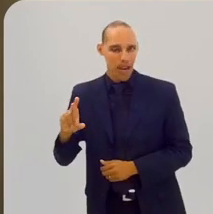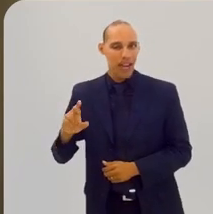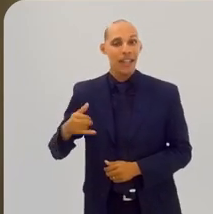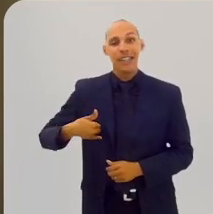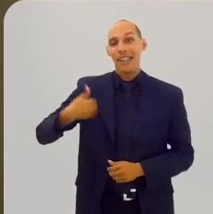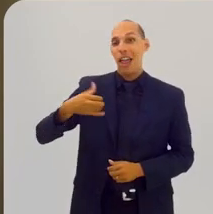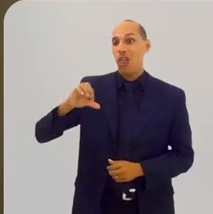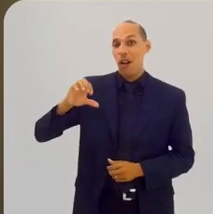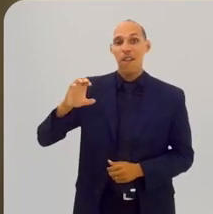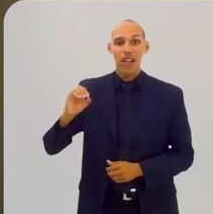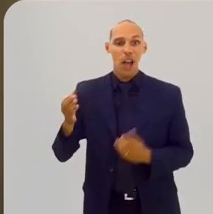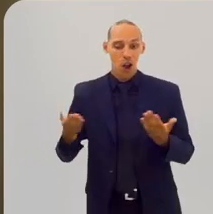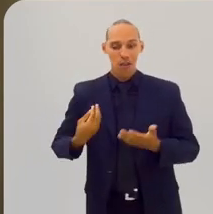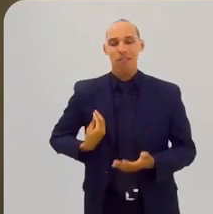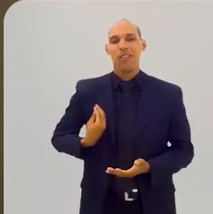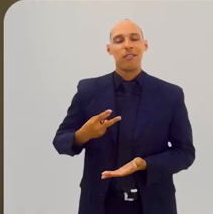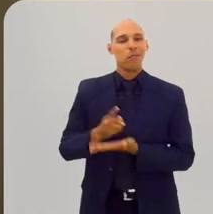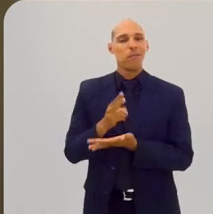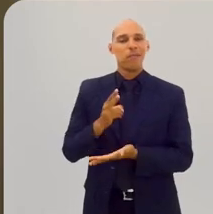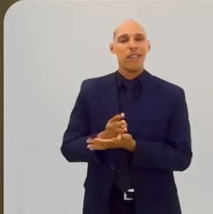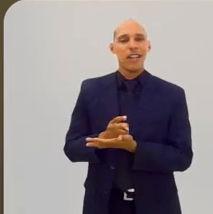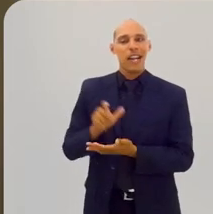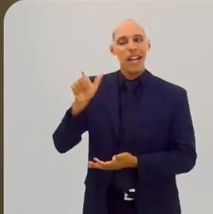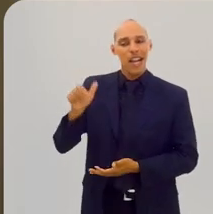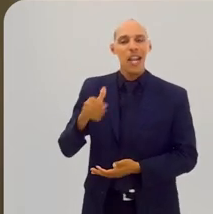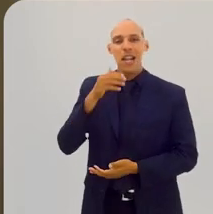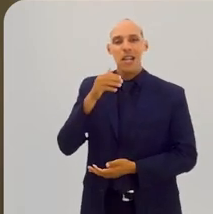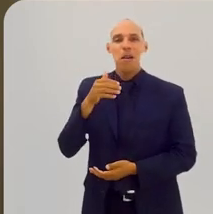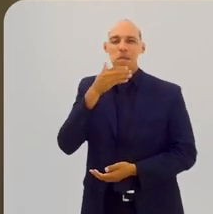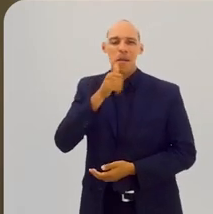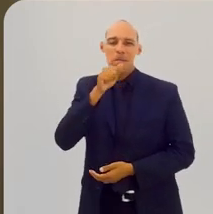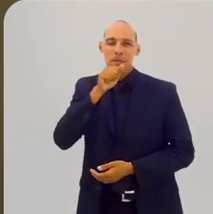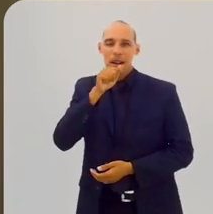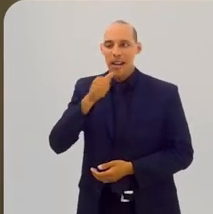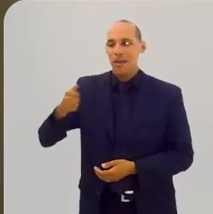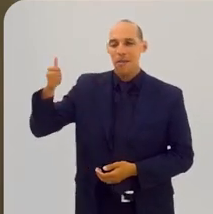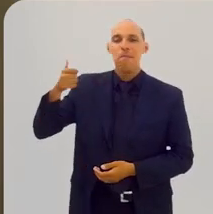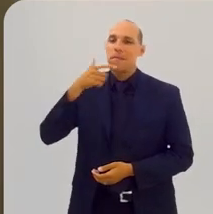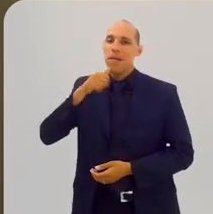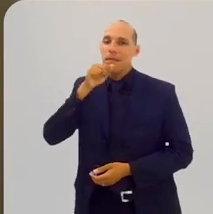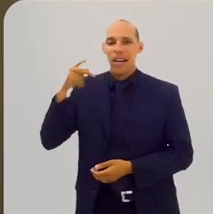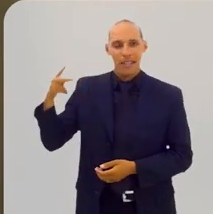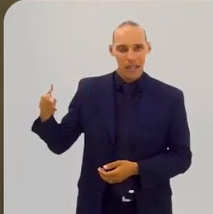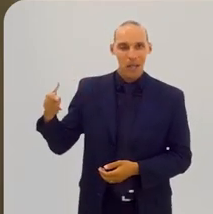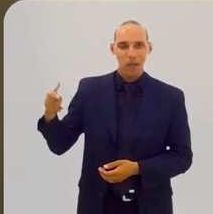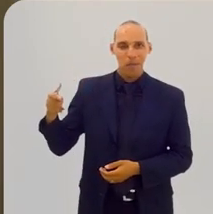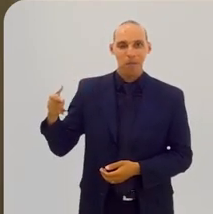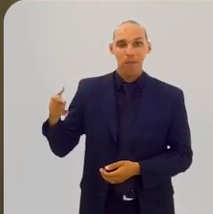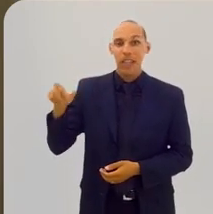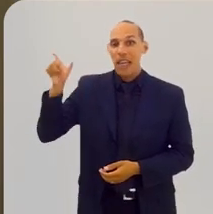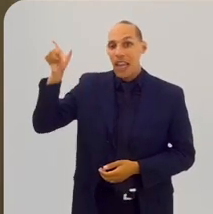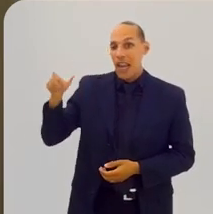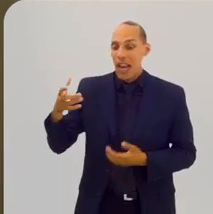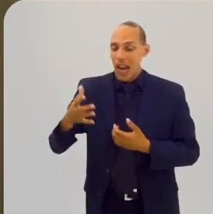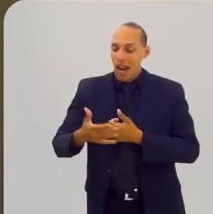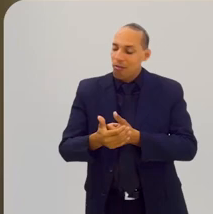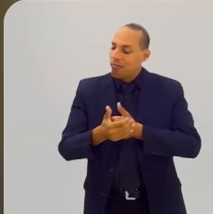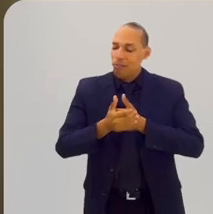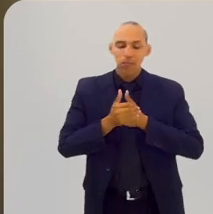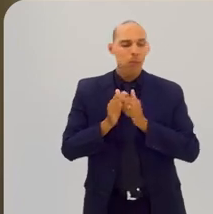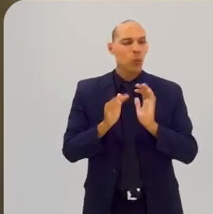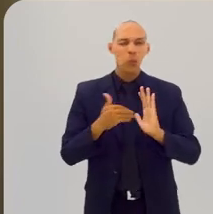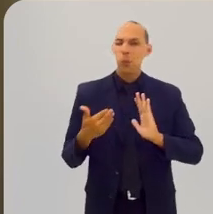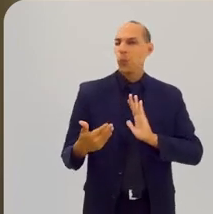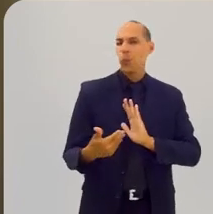e na época eu sentia um acolhimento Total dele Total assim ele